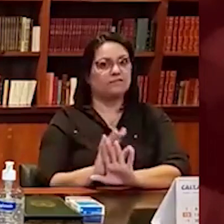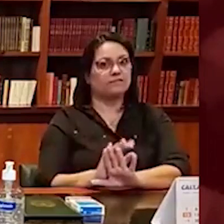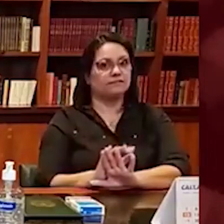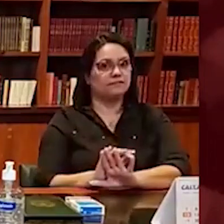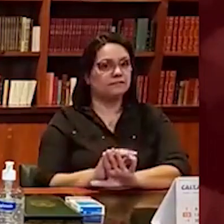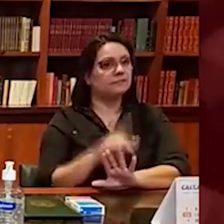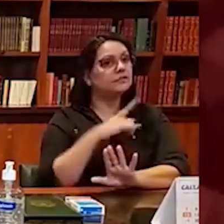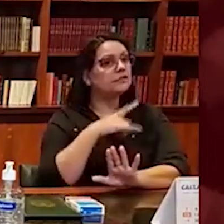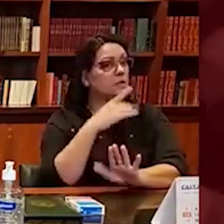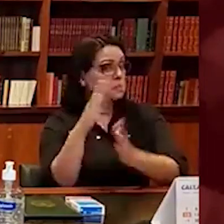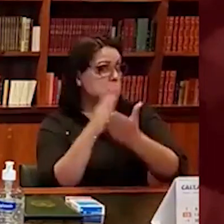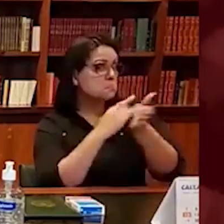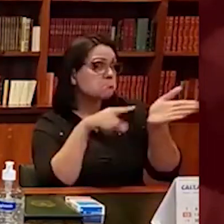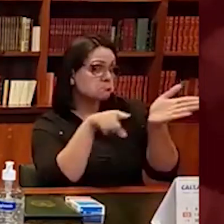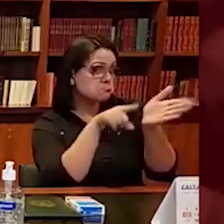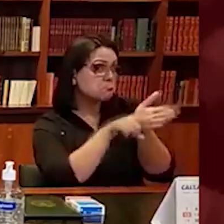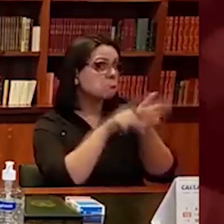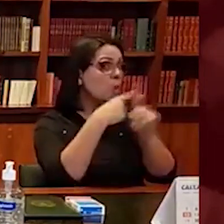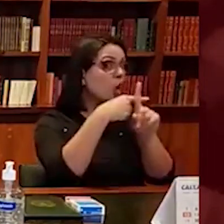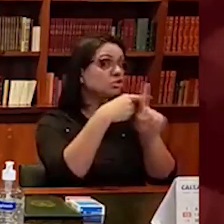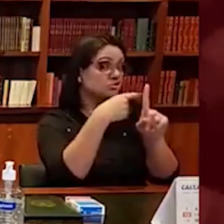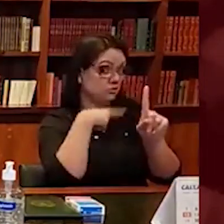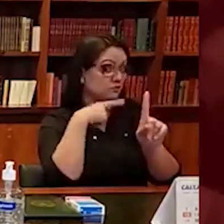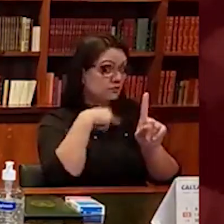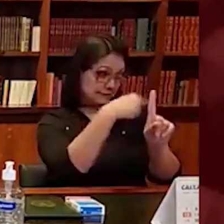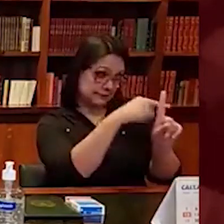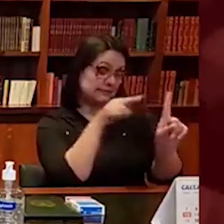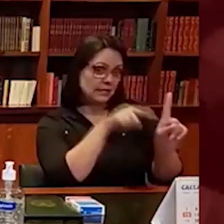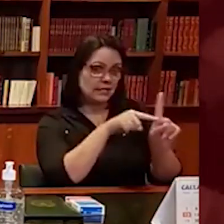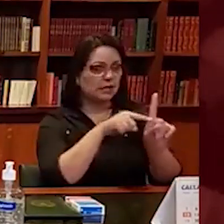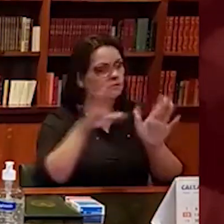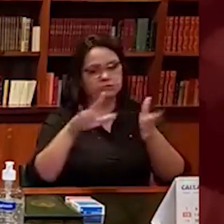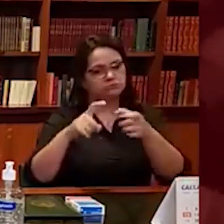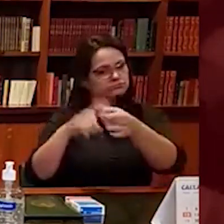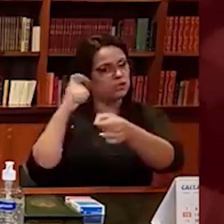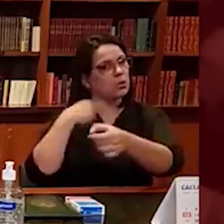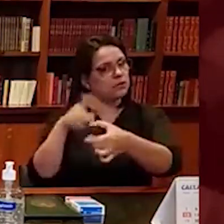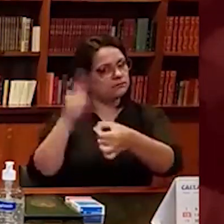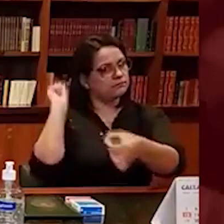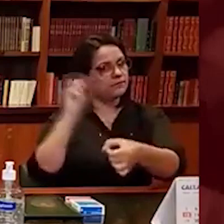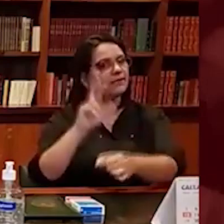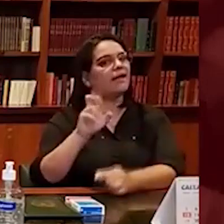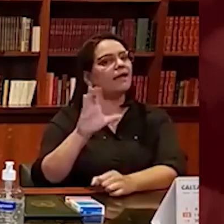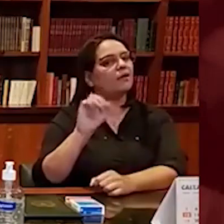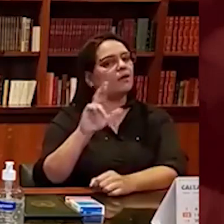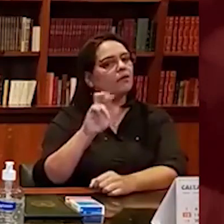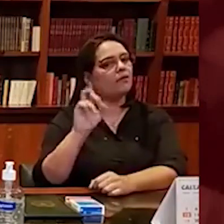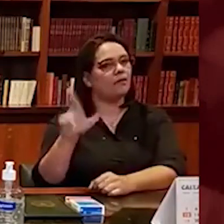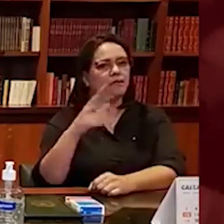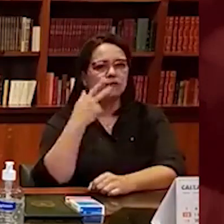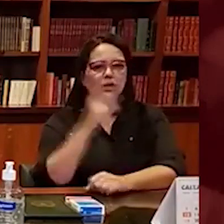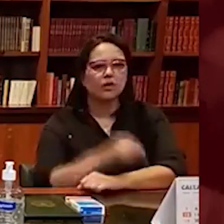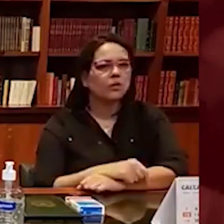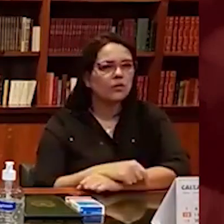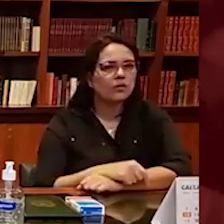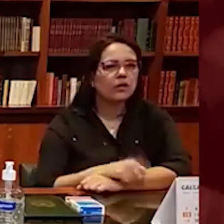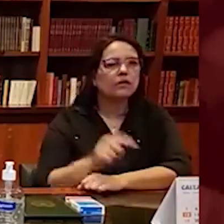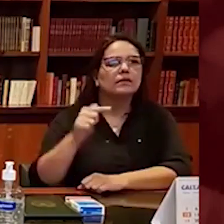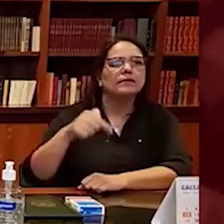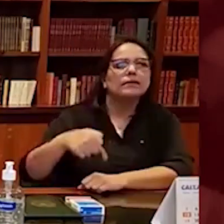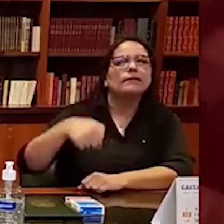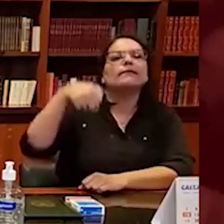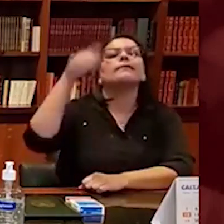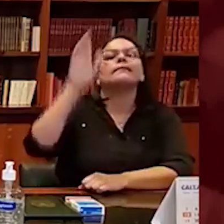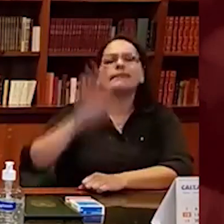até, tem um lado positivo, a gente vai recorrer, mas tem um lado positivo até, né? Dizendo claramente que quem é o